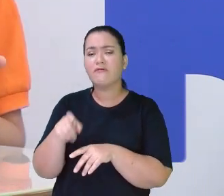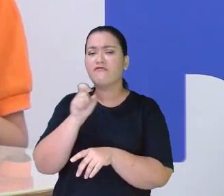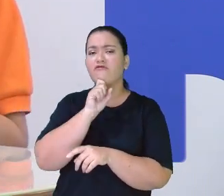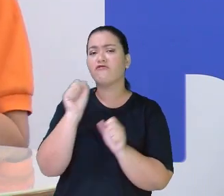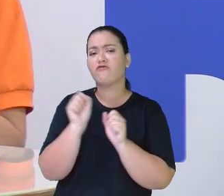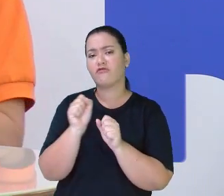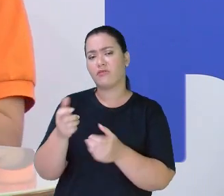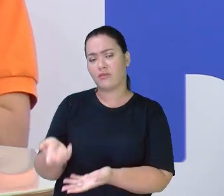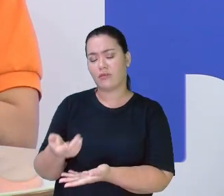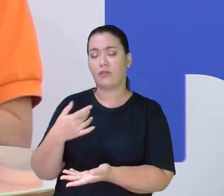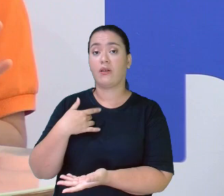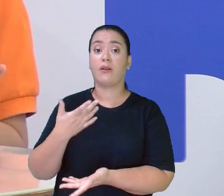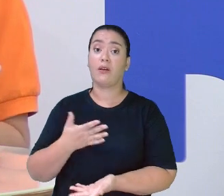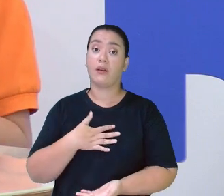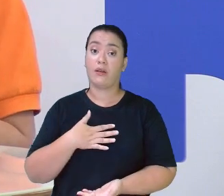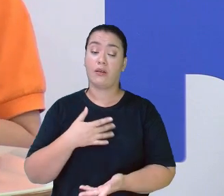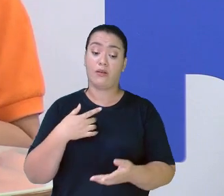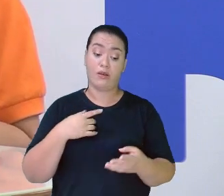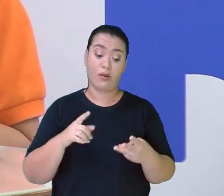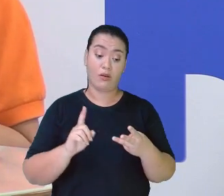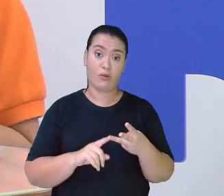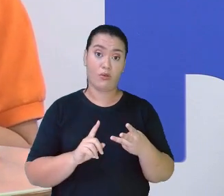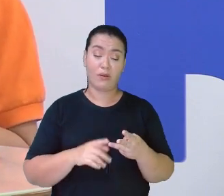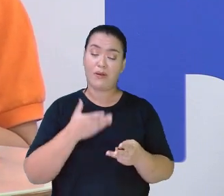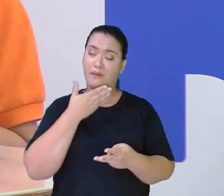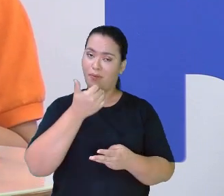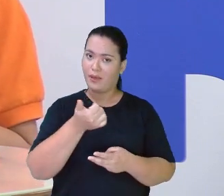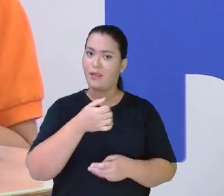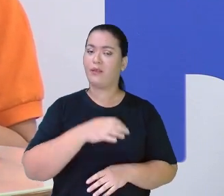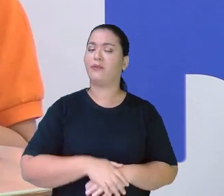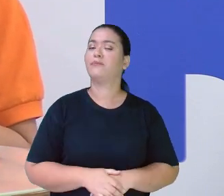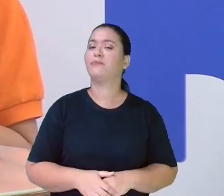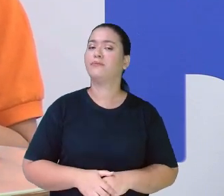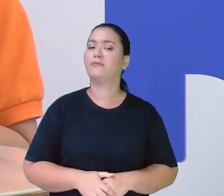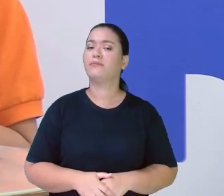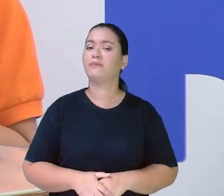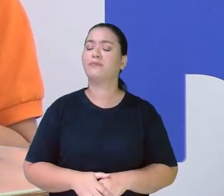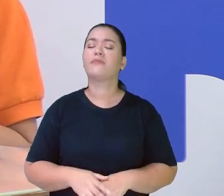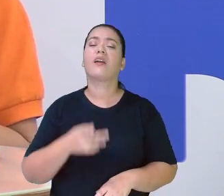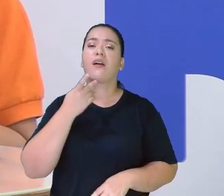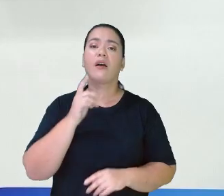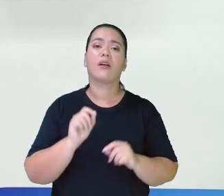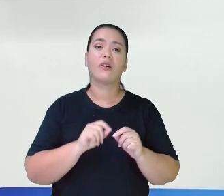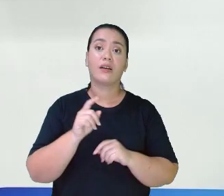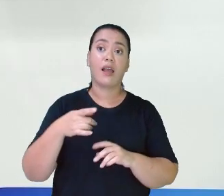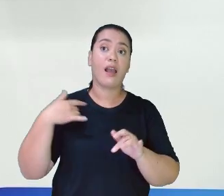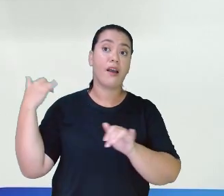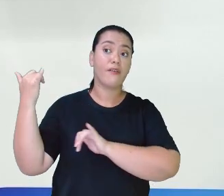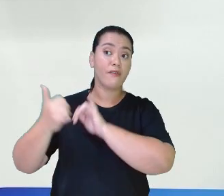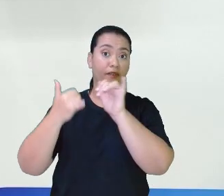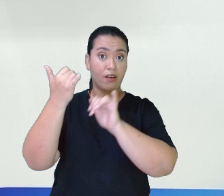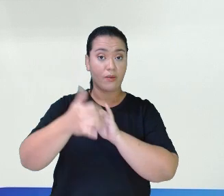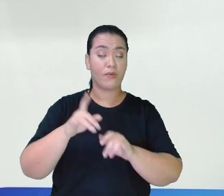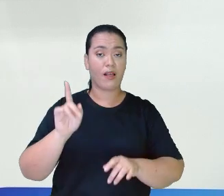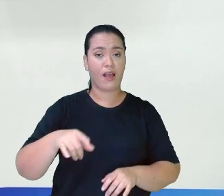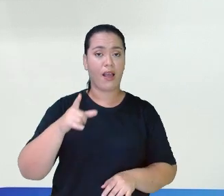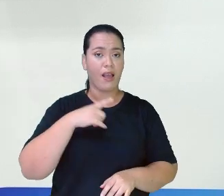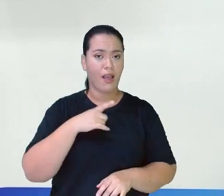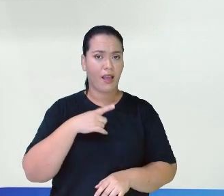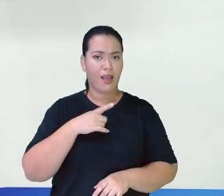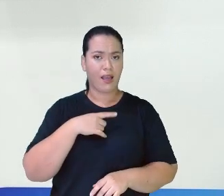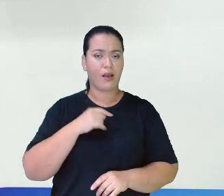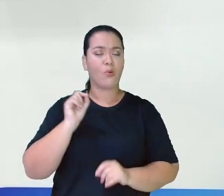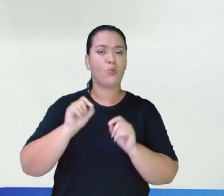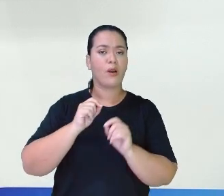frio, né? Para mim, a última versão é a melhor, com certeza. Vocês sabem que as fábulas trazem ensinamentos, não é? Isso tem uma moral.